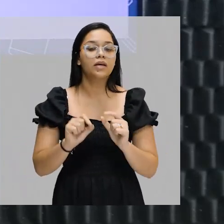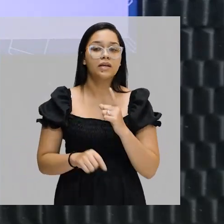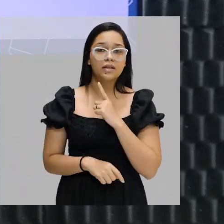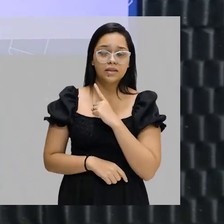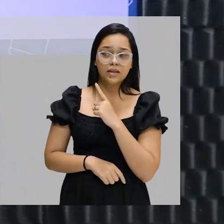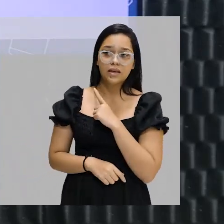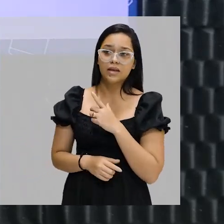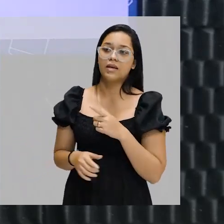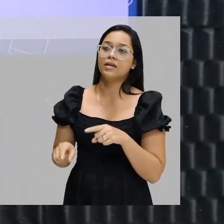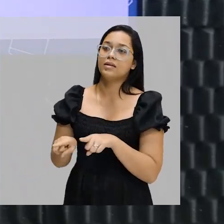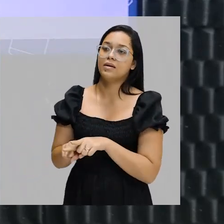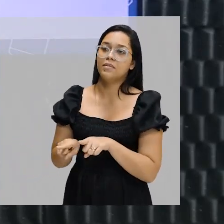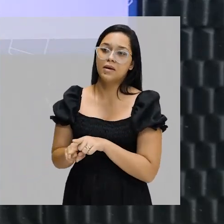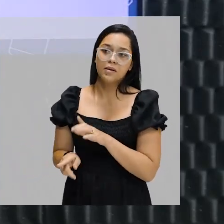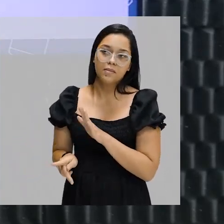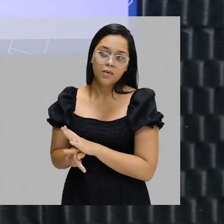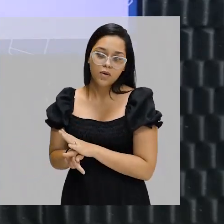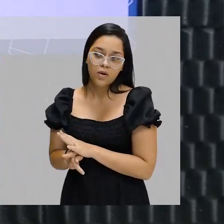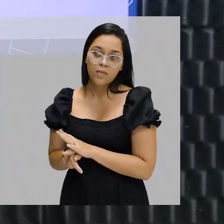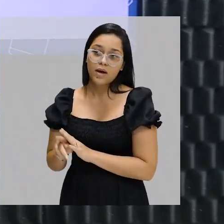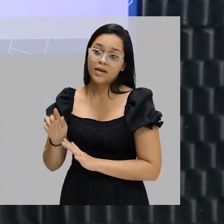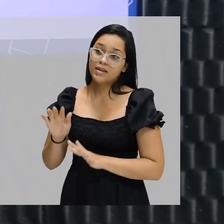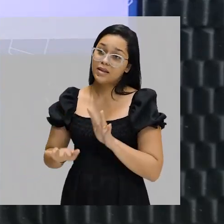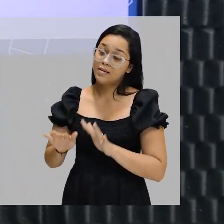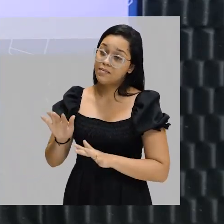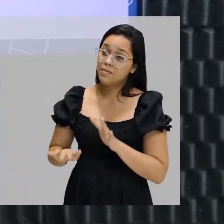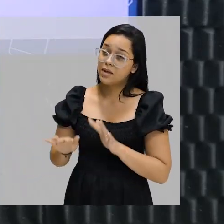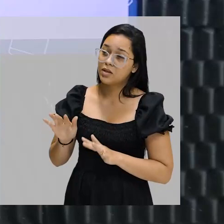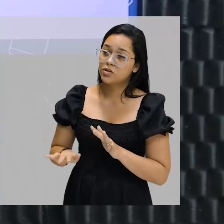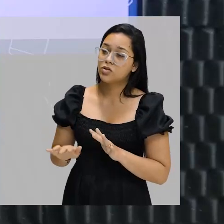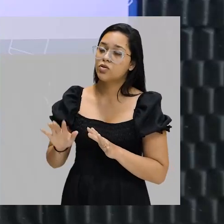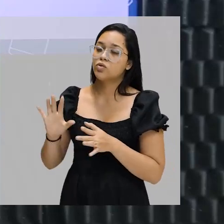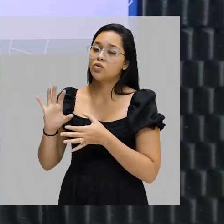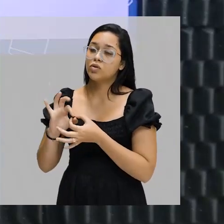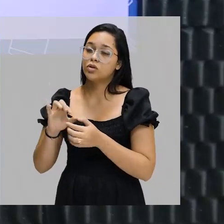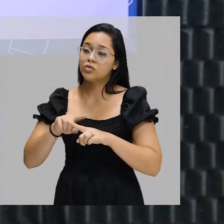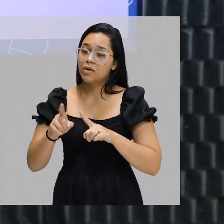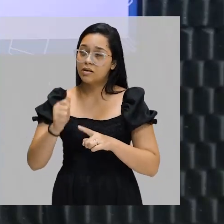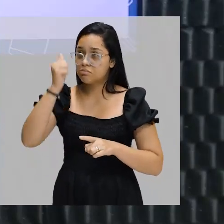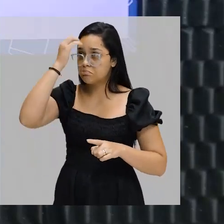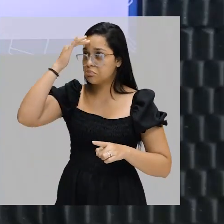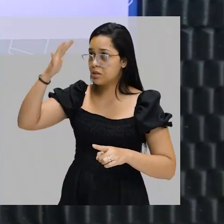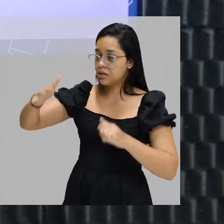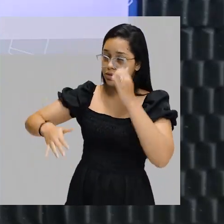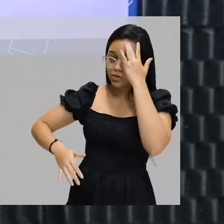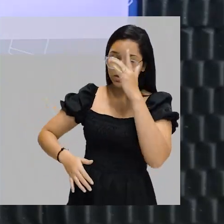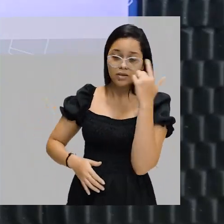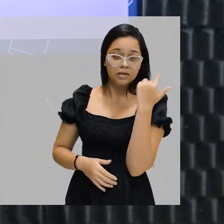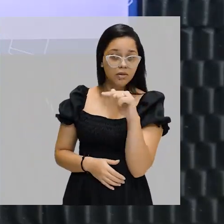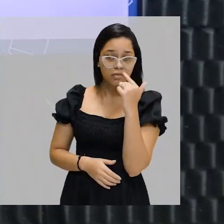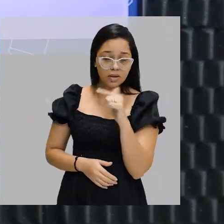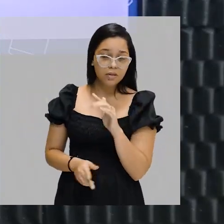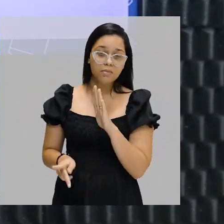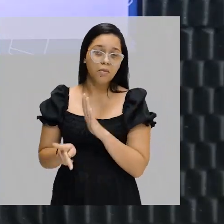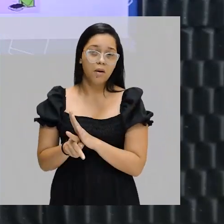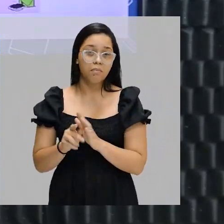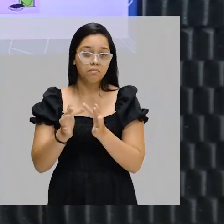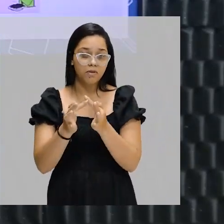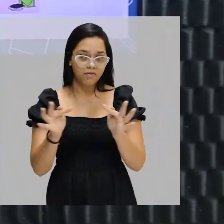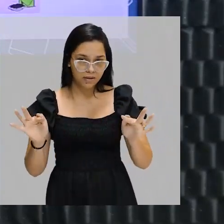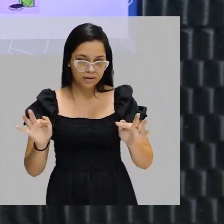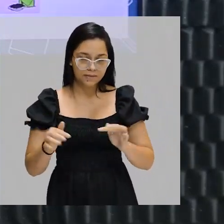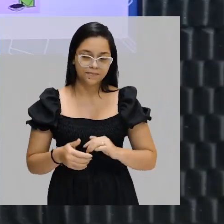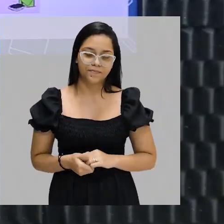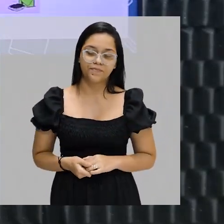pode ser também um atributo aí depende muito do contexto agora a interjeição não tem função sintática nenhuma na oração